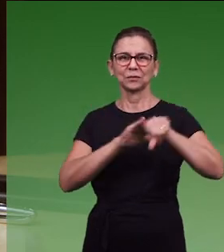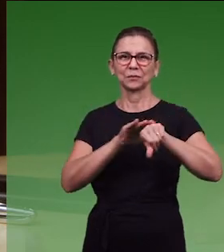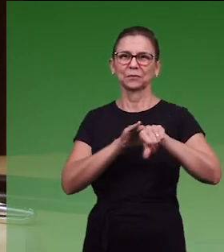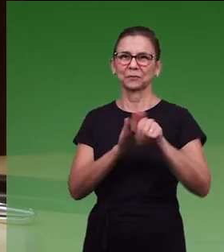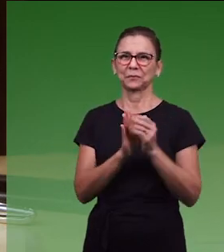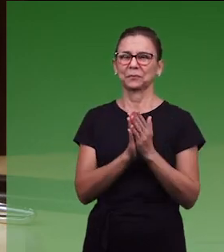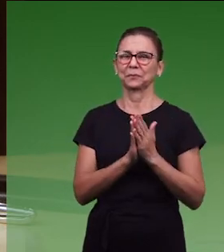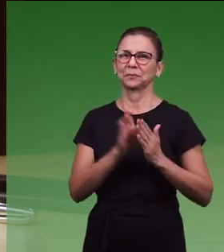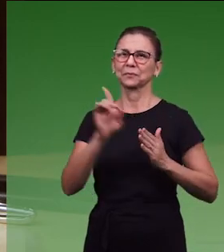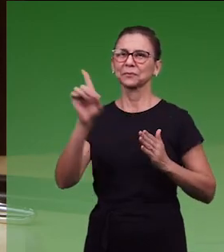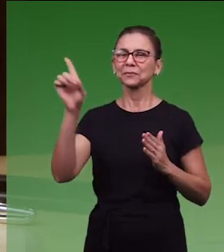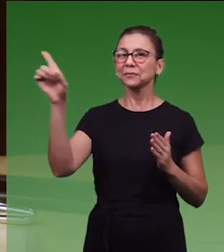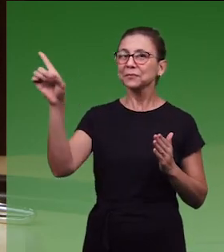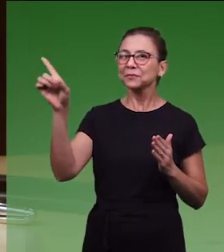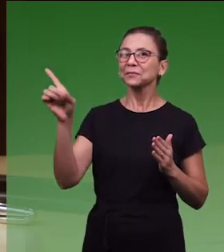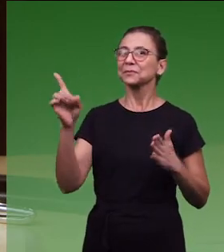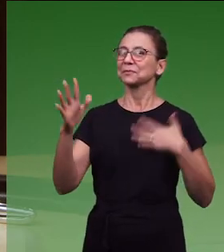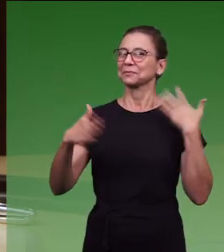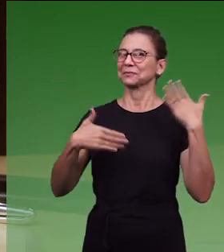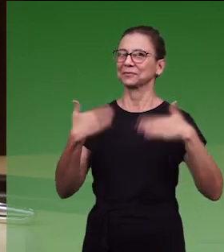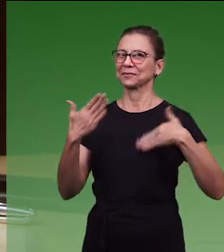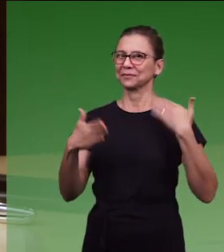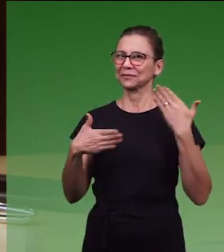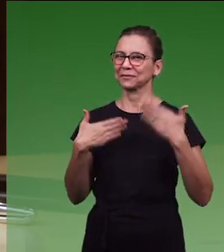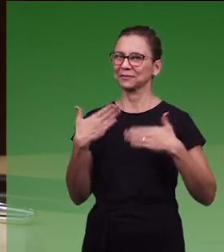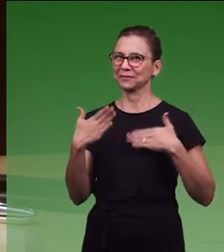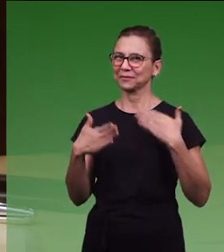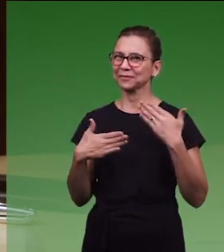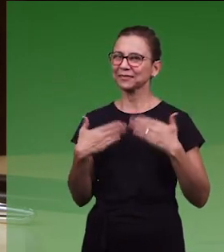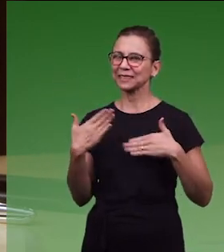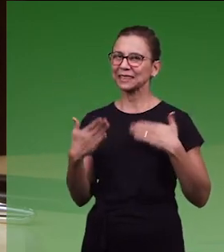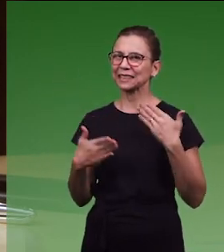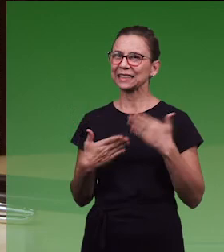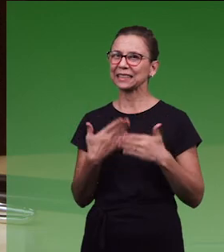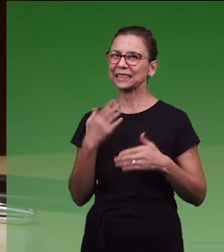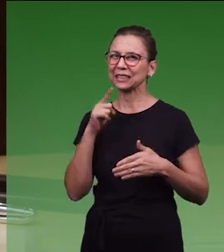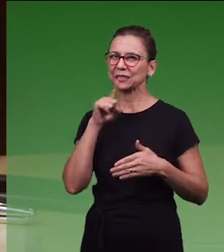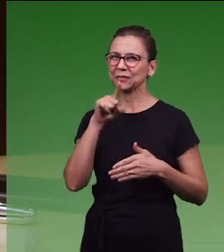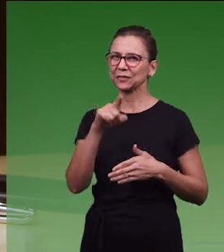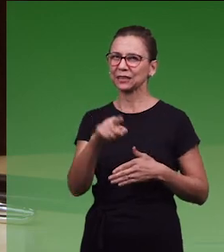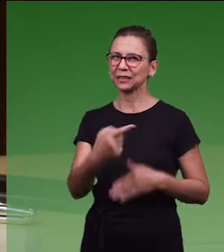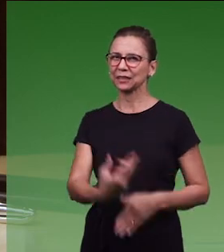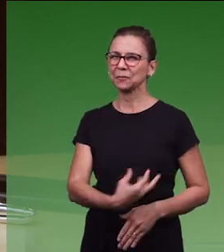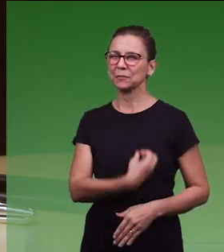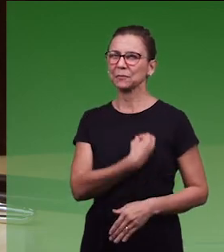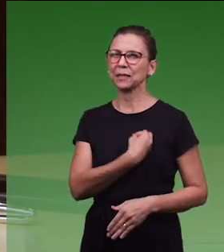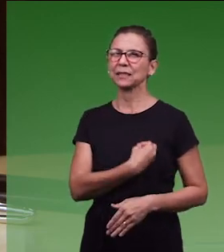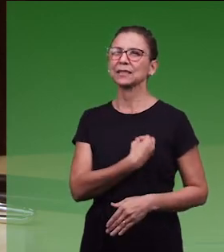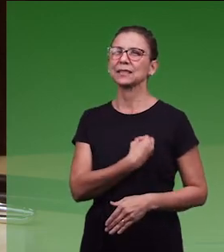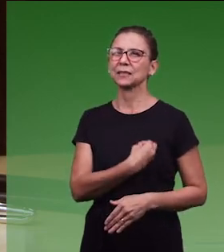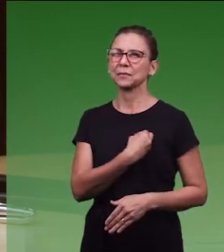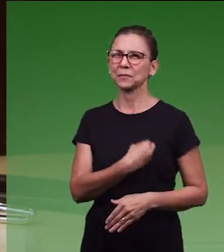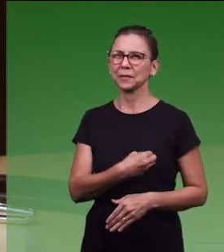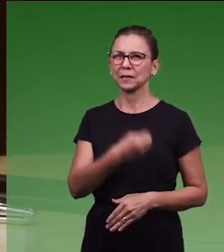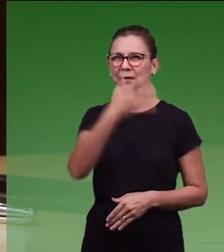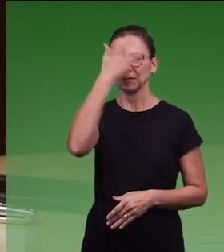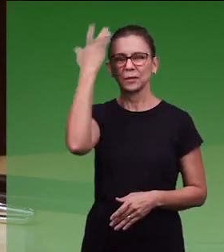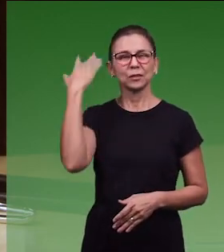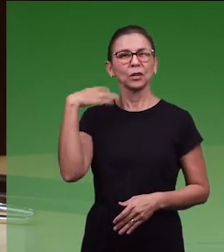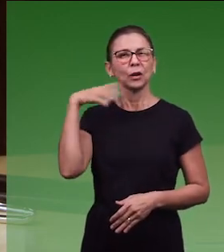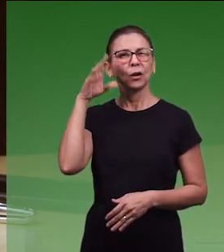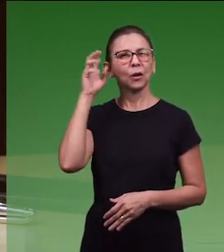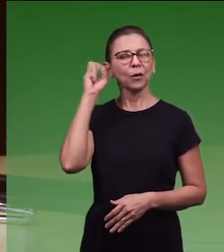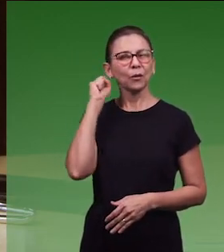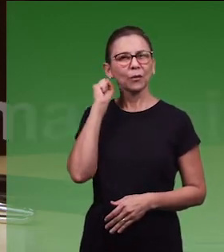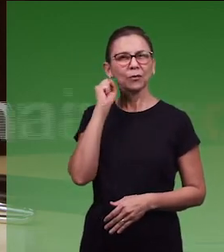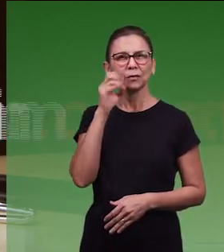Conversas Bíblicas. E é uma alegria tê-lo como nosso participante, né? Quem ouve e